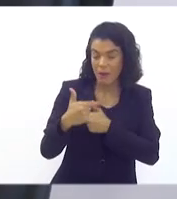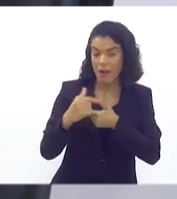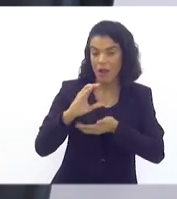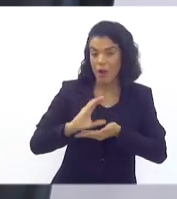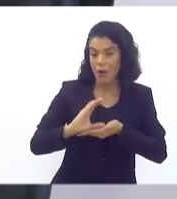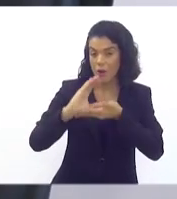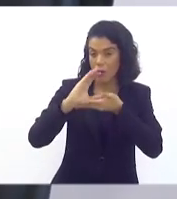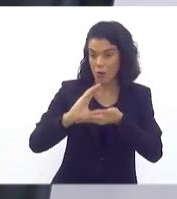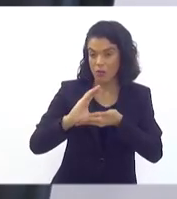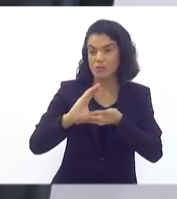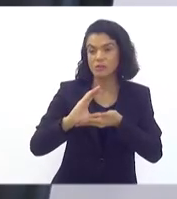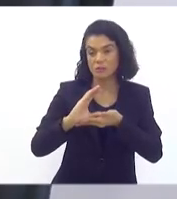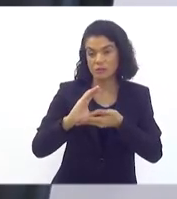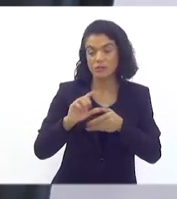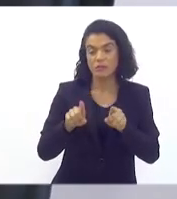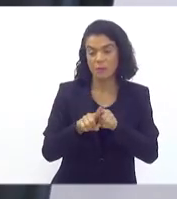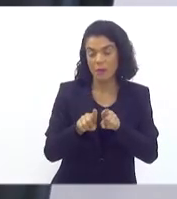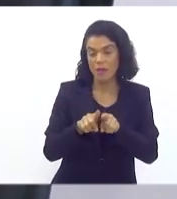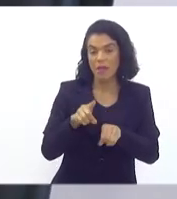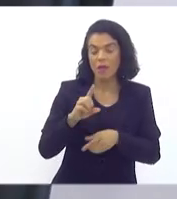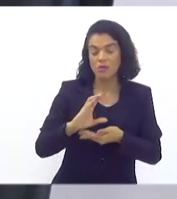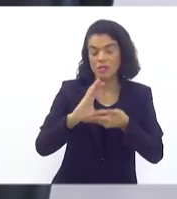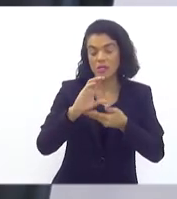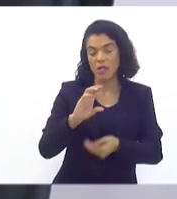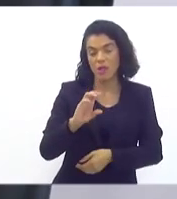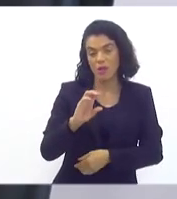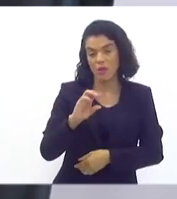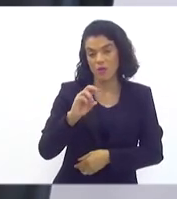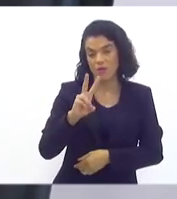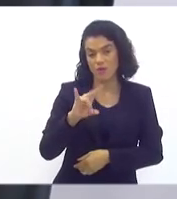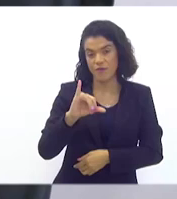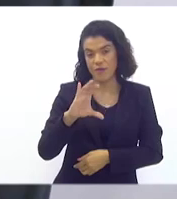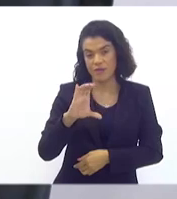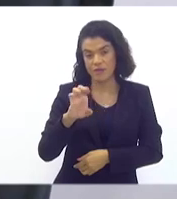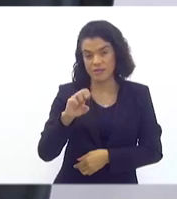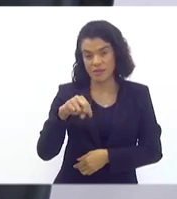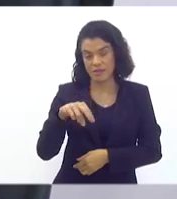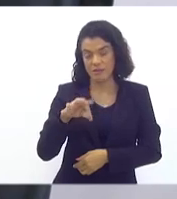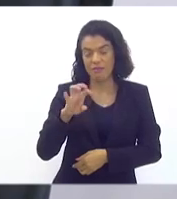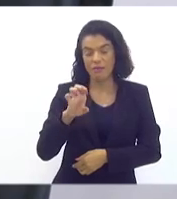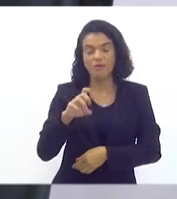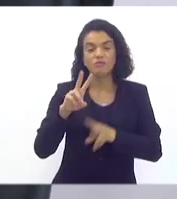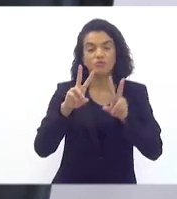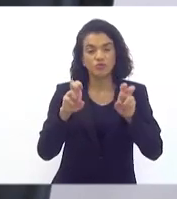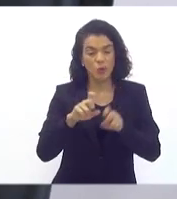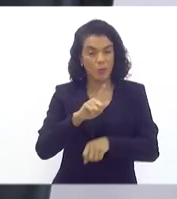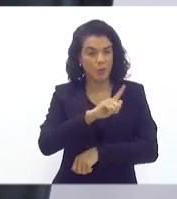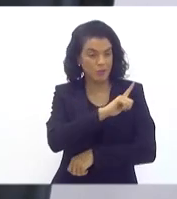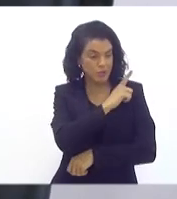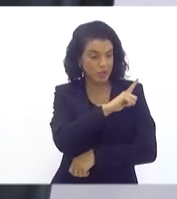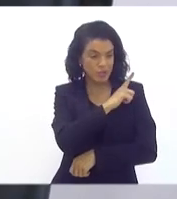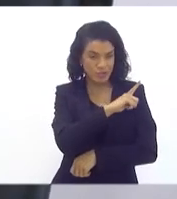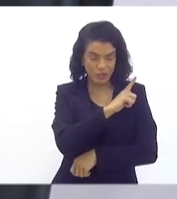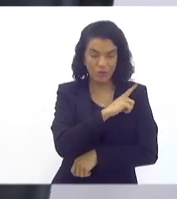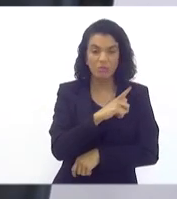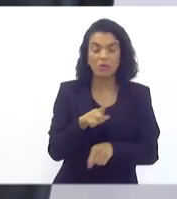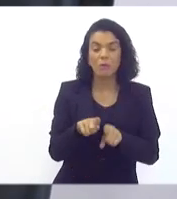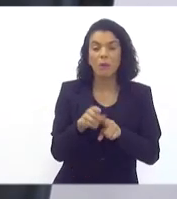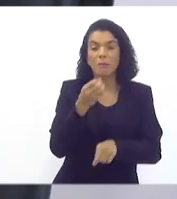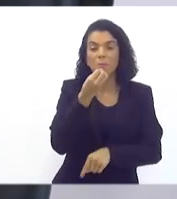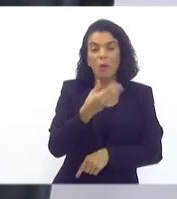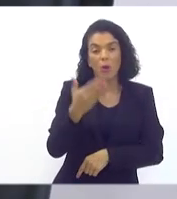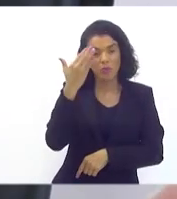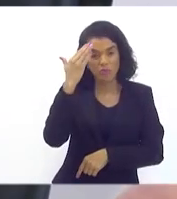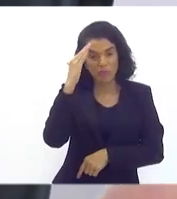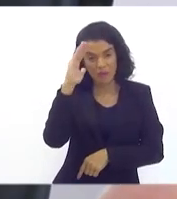conselheiro Vicente Loureiro também pela forma objetiva com que coloca as questões relacionadas à gestão e sobretudo bom entendimento